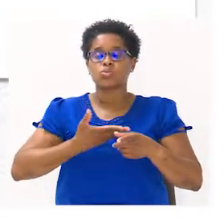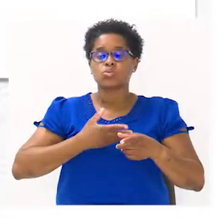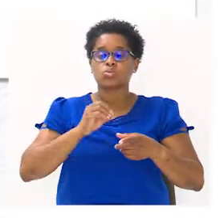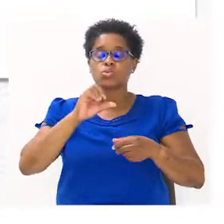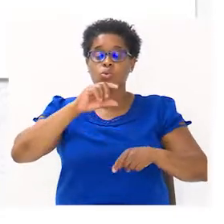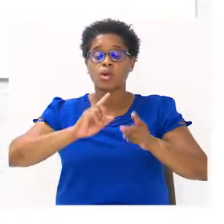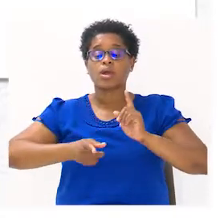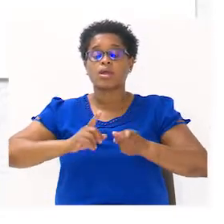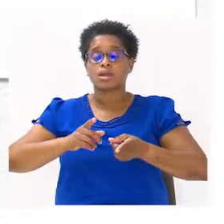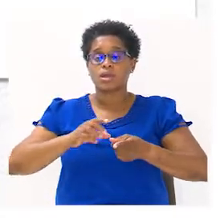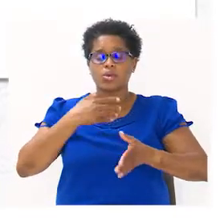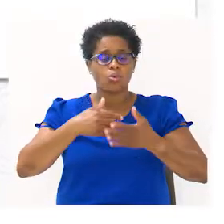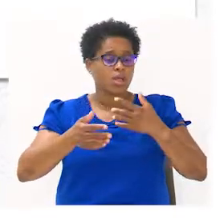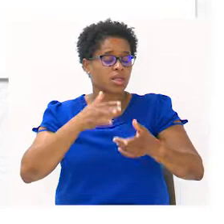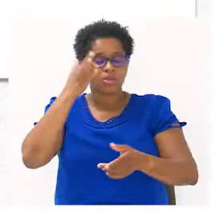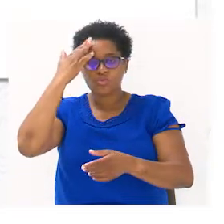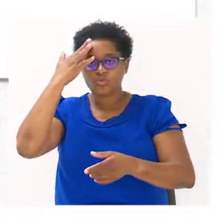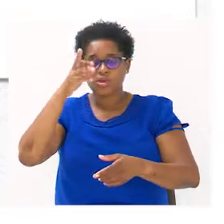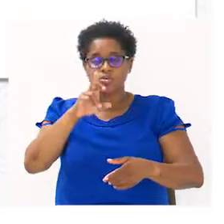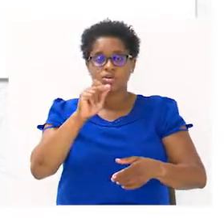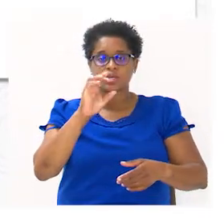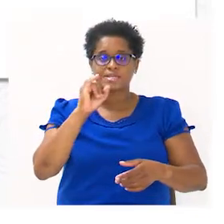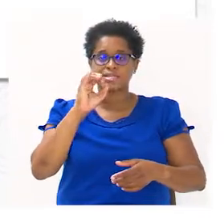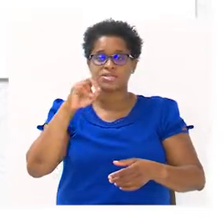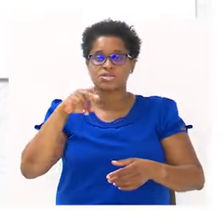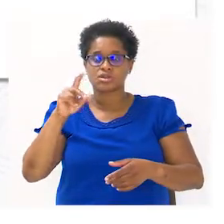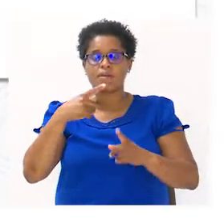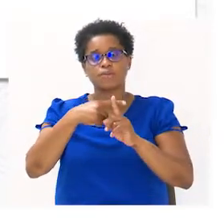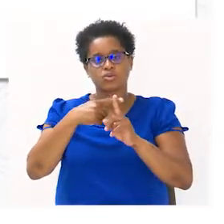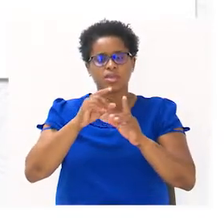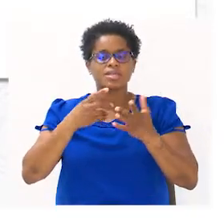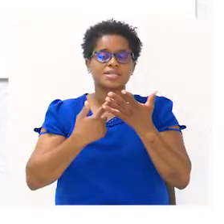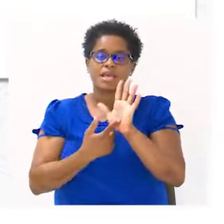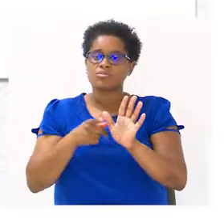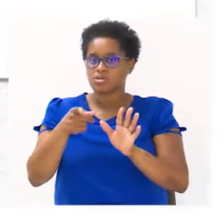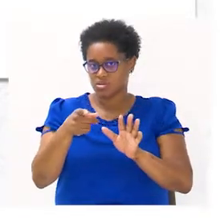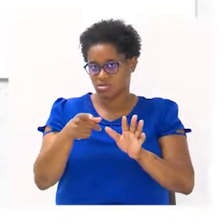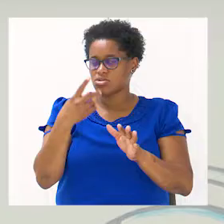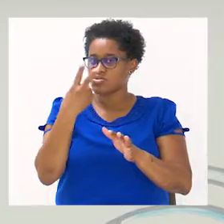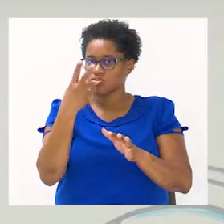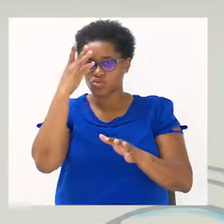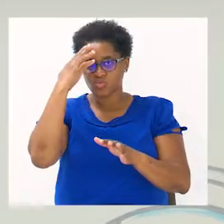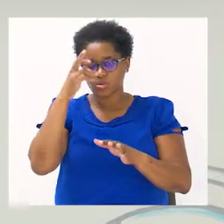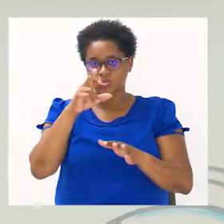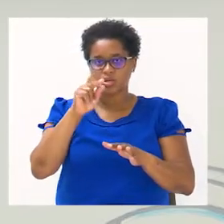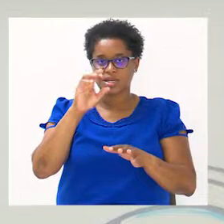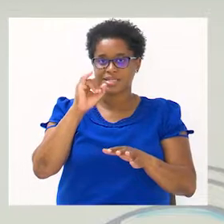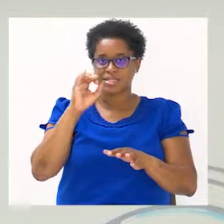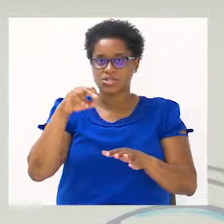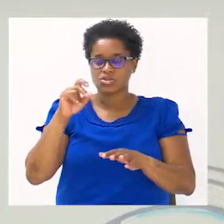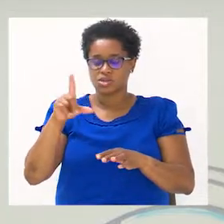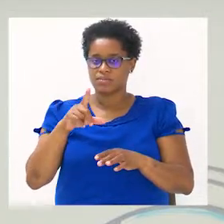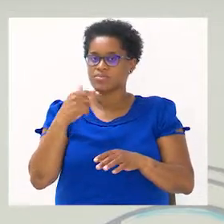qualquer número racional positivo. Exemplo, tenho aqui dois números racionais. Menos 5, número